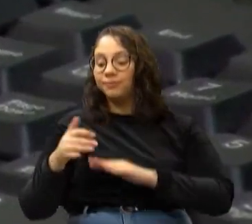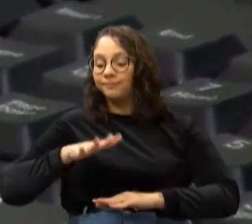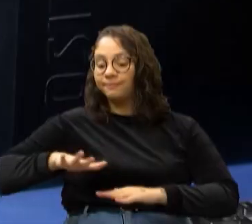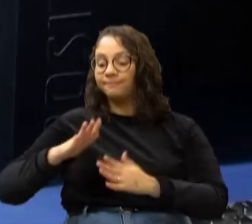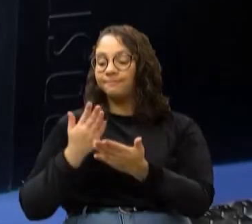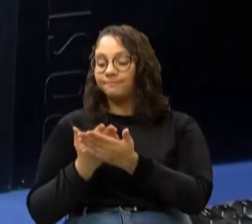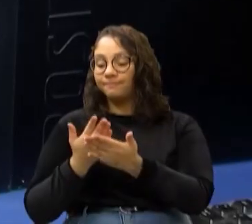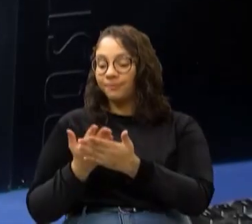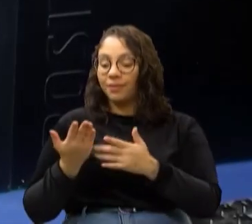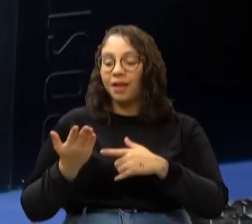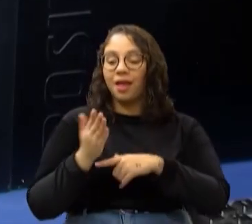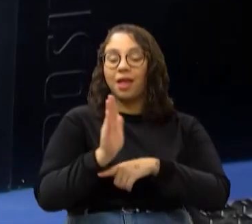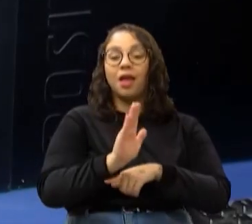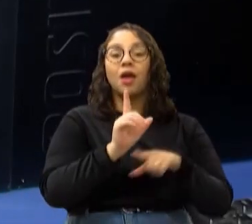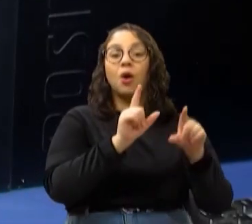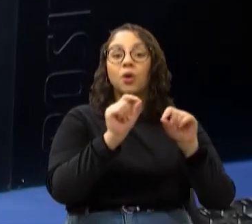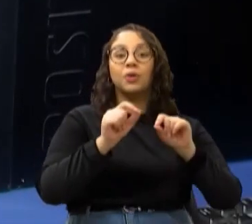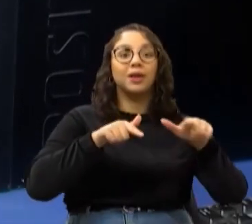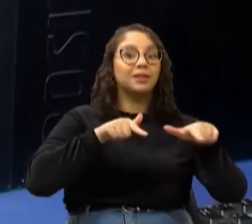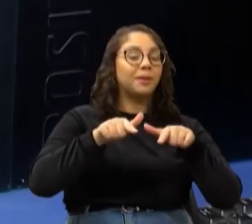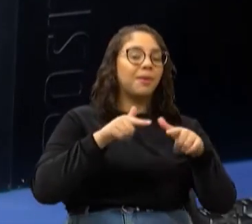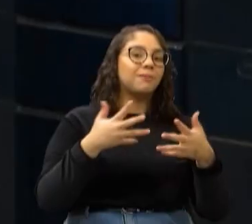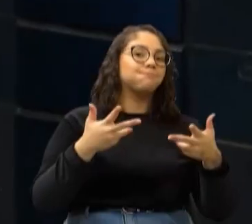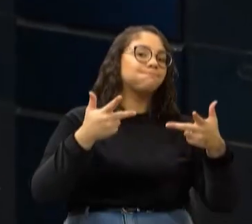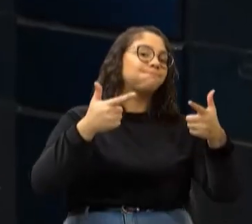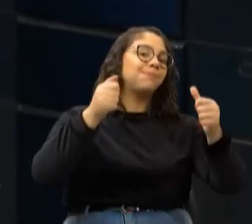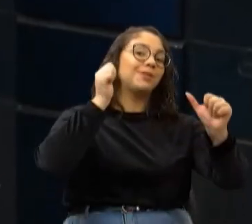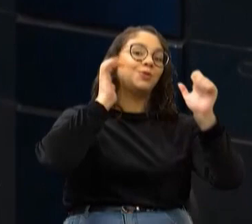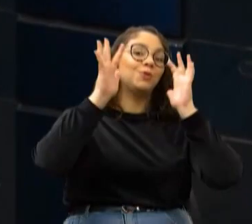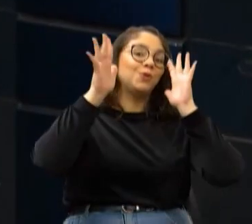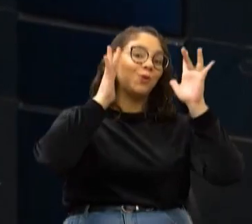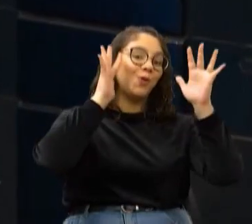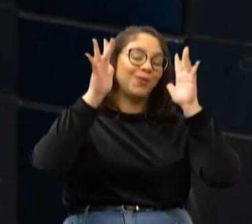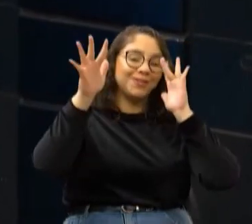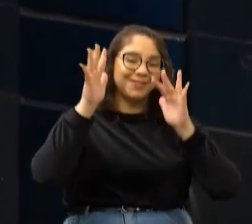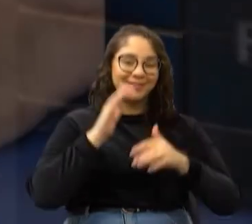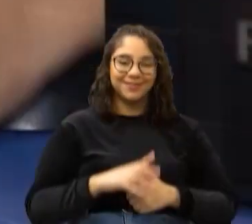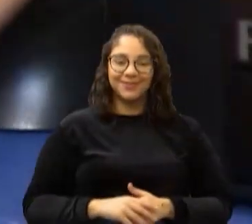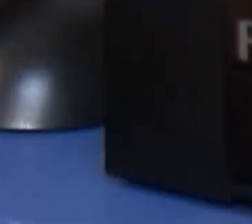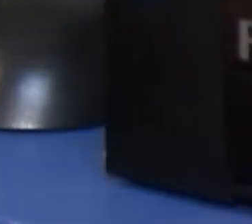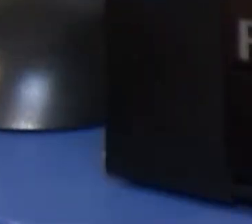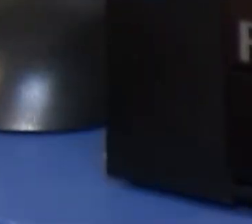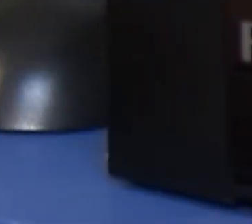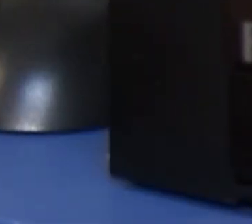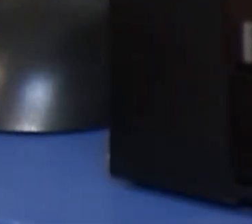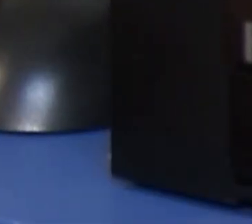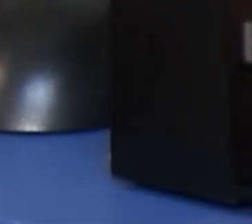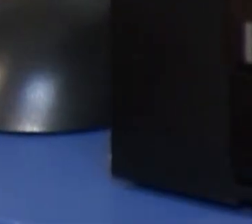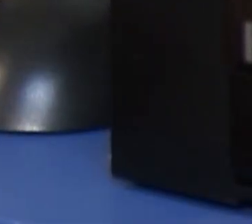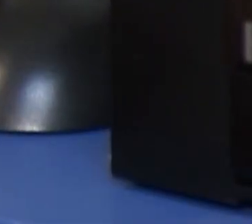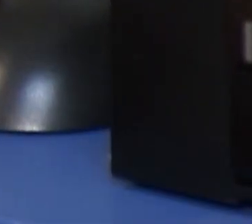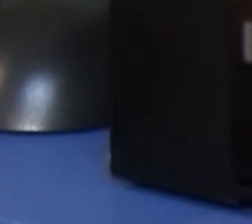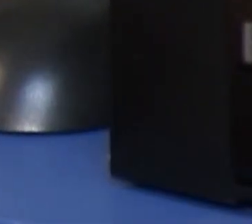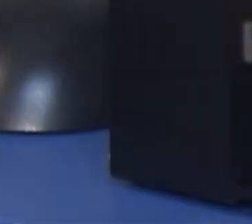passagem dele pela instituição colaborou para ter conseguido o trabalho dos sonhos.